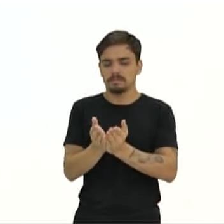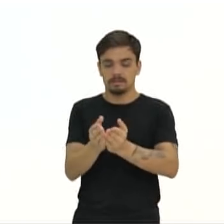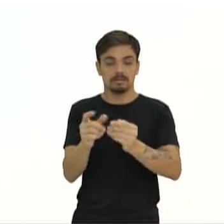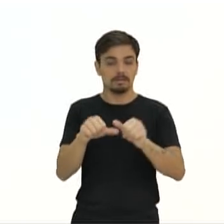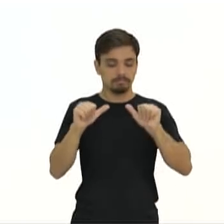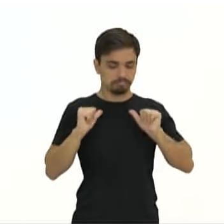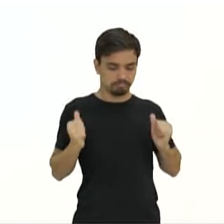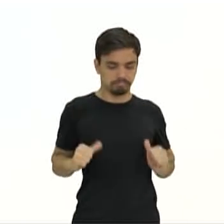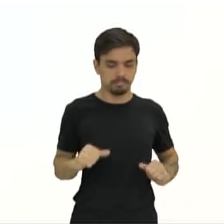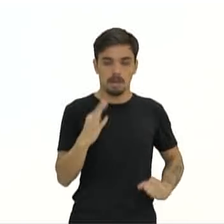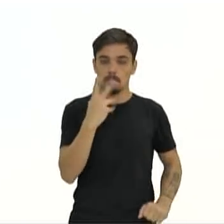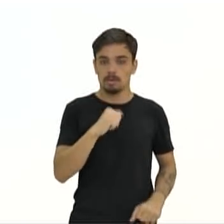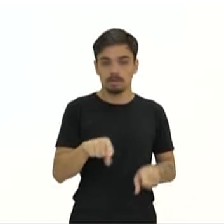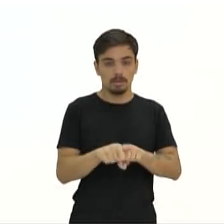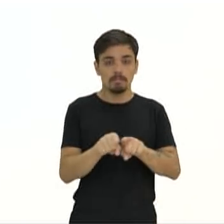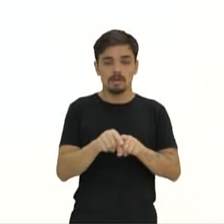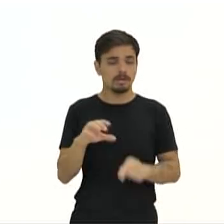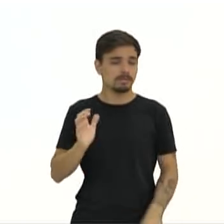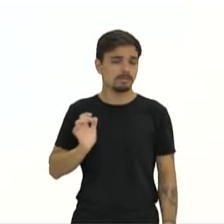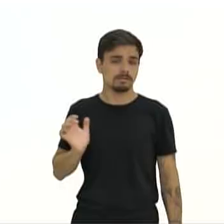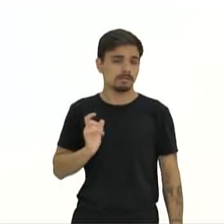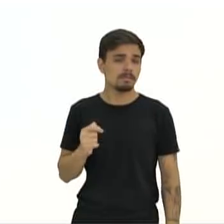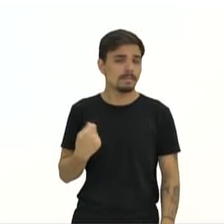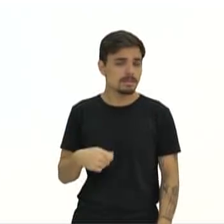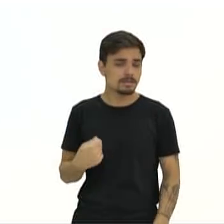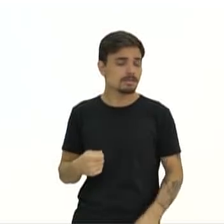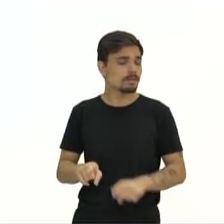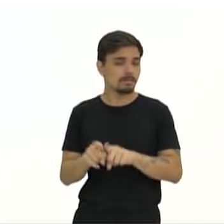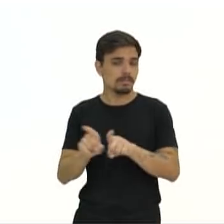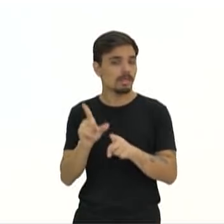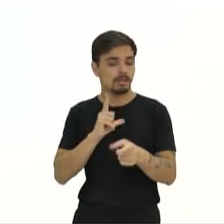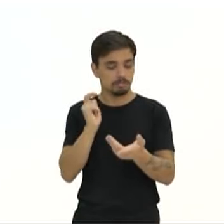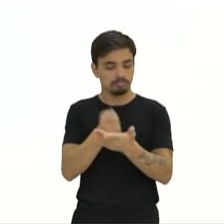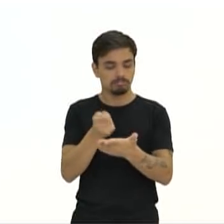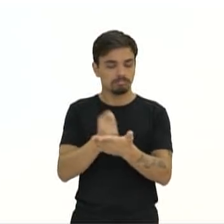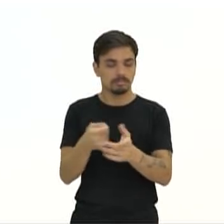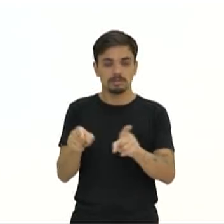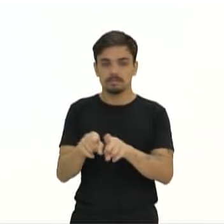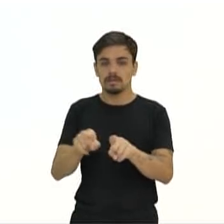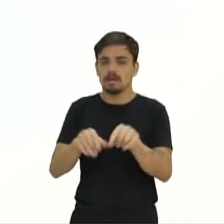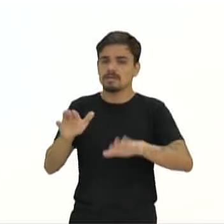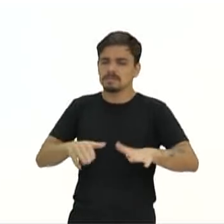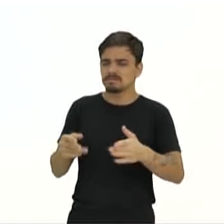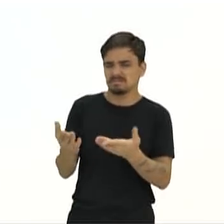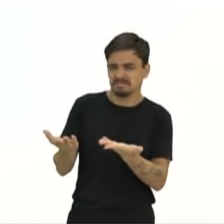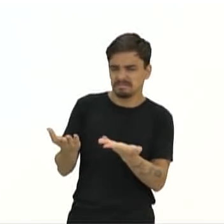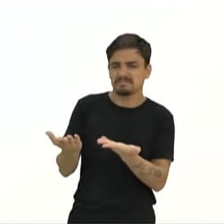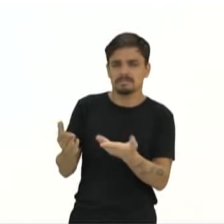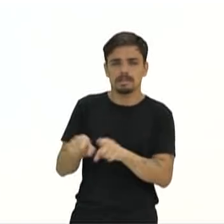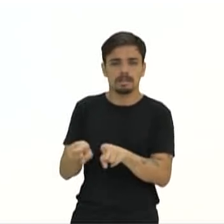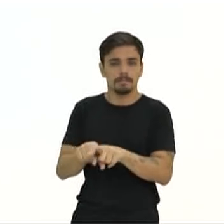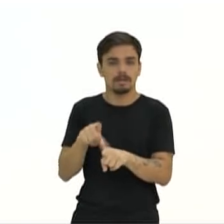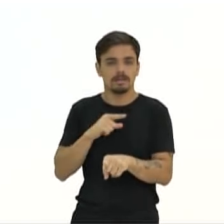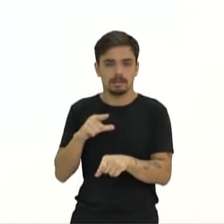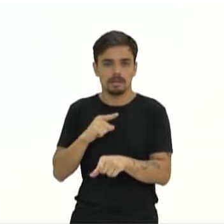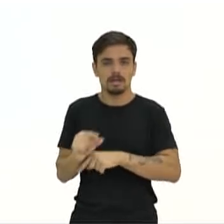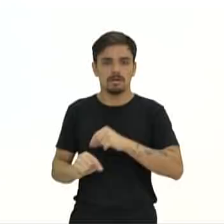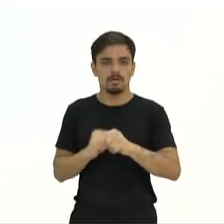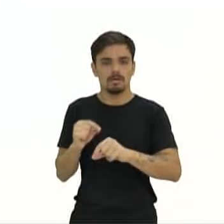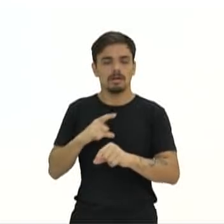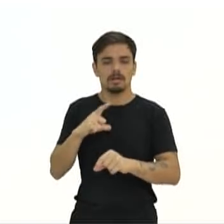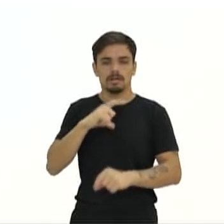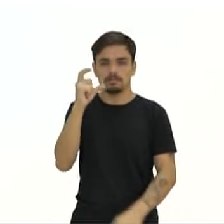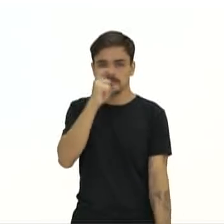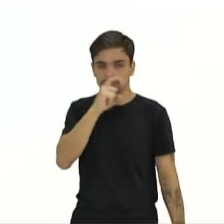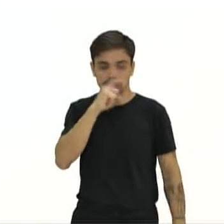perfeito e grande fortuna, sem cumprir tantas obrigações fúteis e inúteis, como nos ordenam os mitos e mentiras